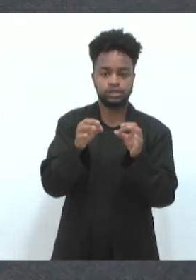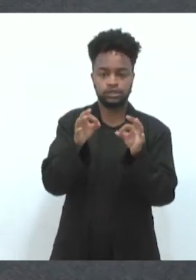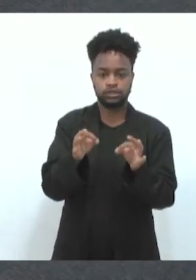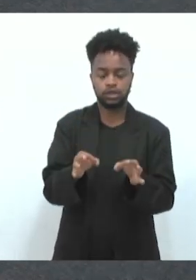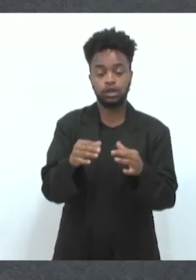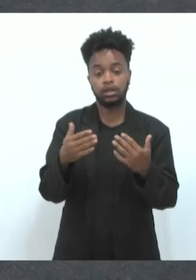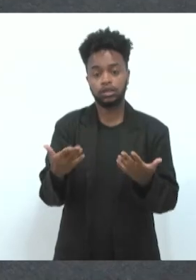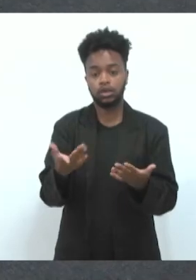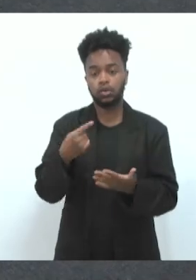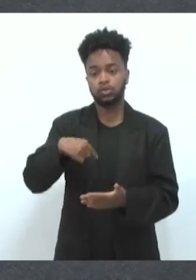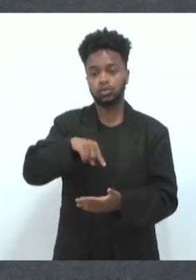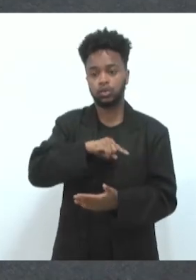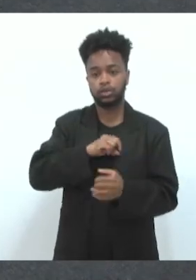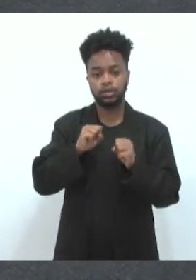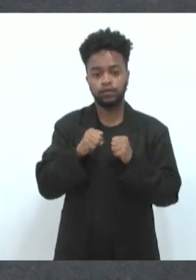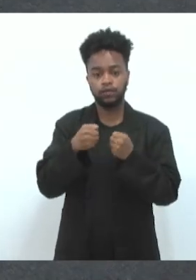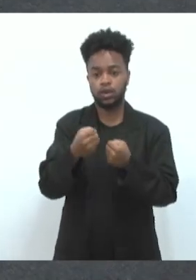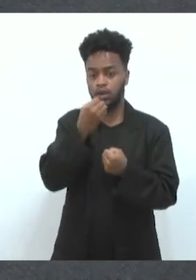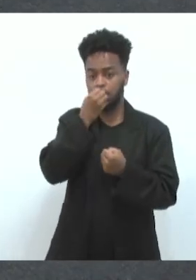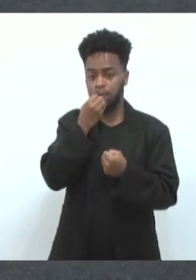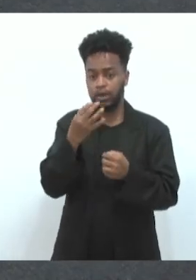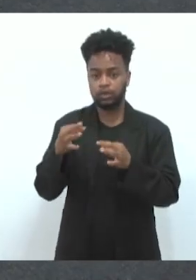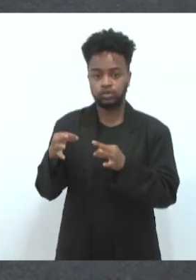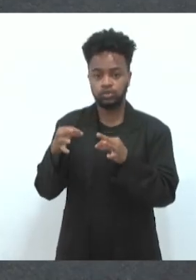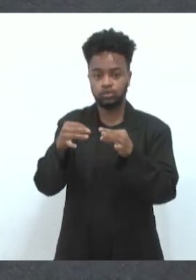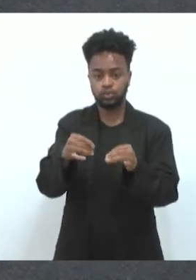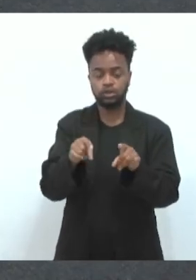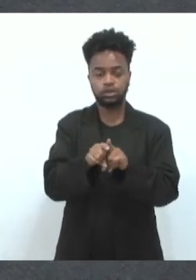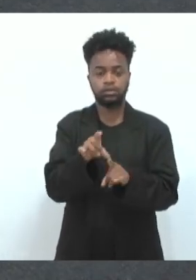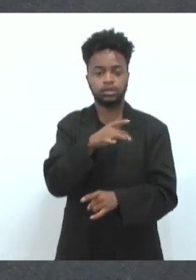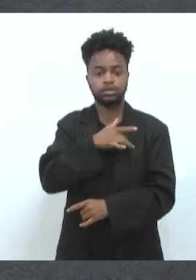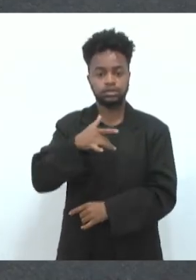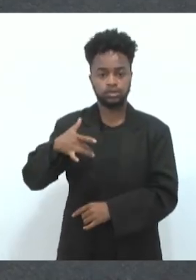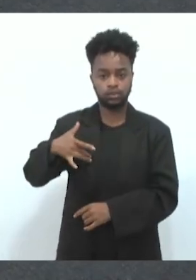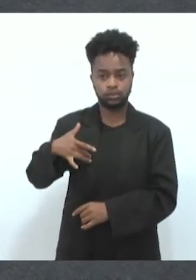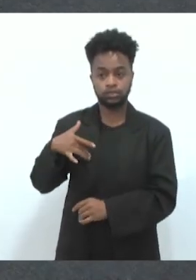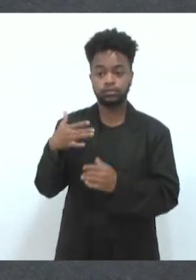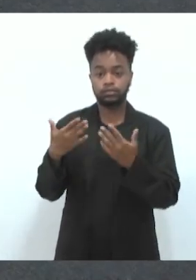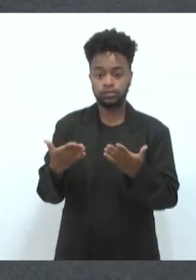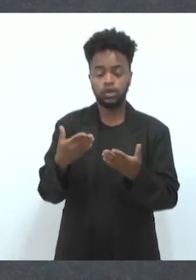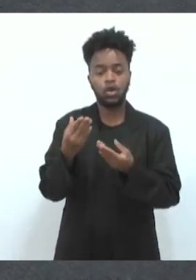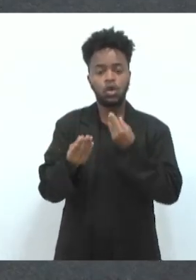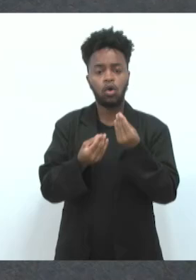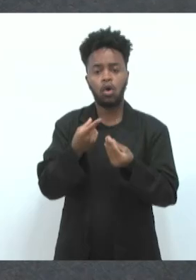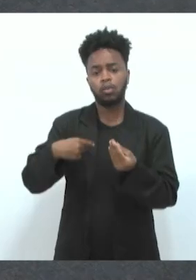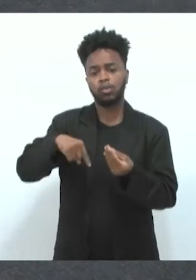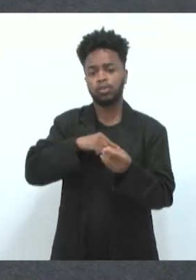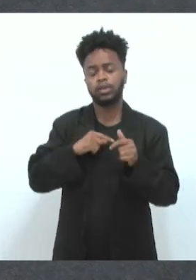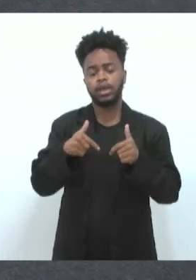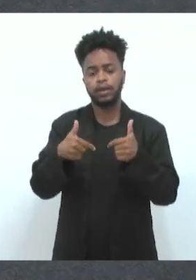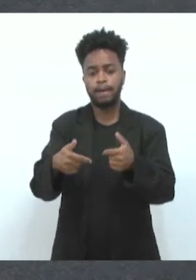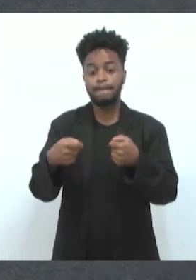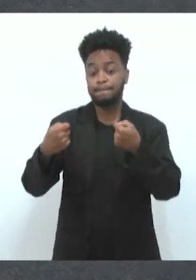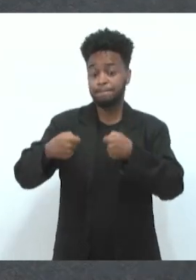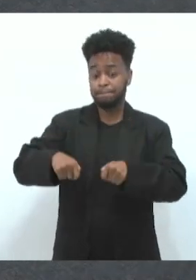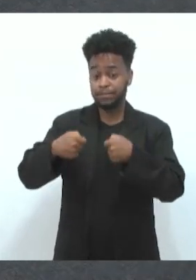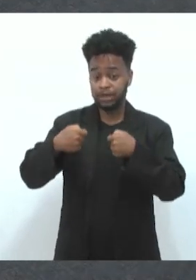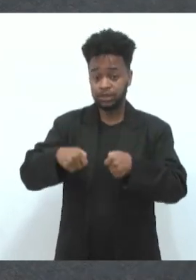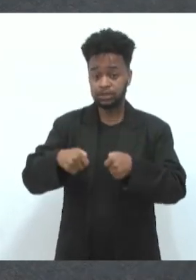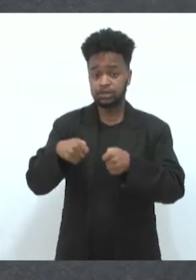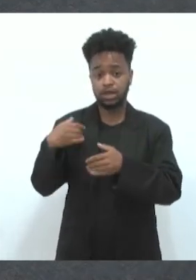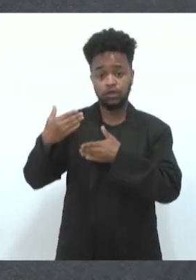Então, nós somos pelo bem comum, pela questão da saúde. E, para a gente fazer isso, a gente precisa ter